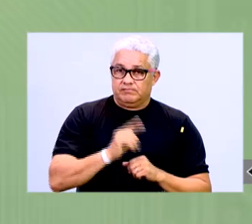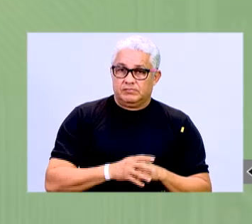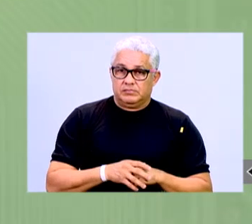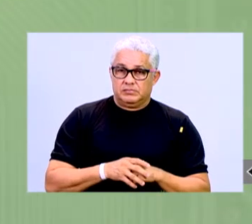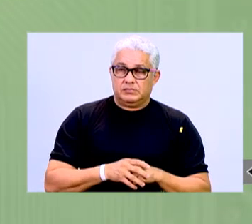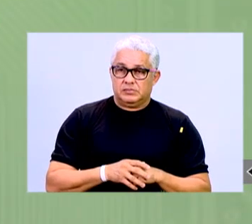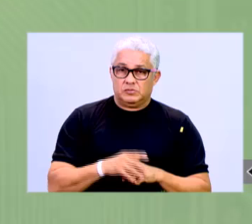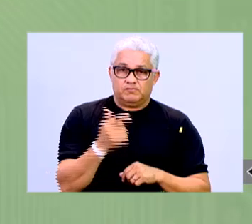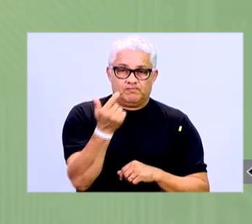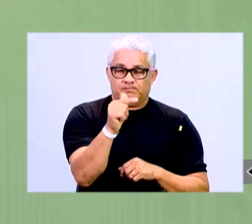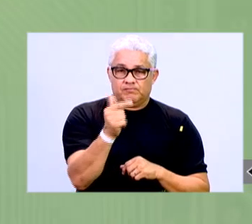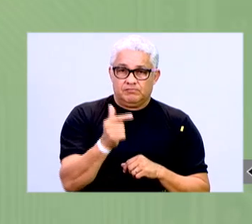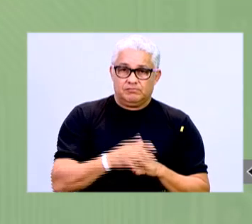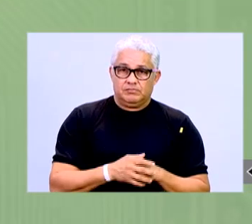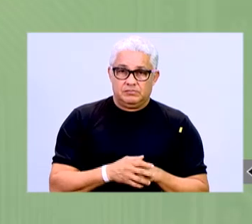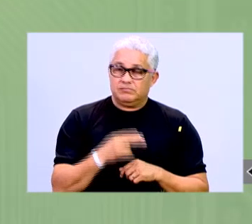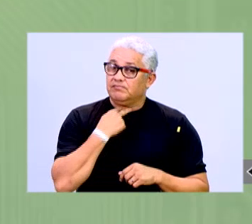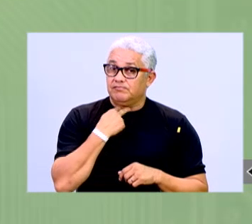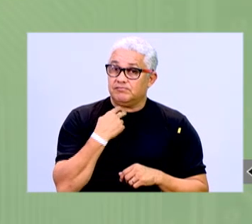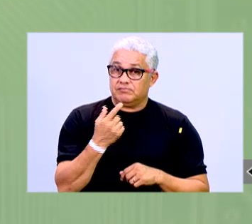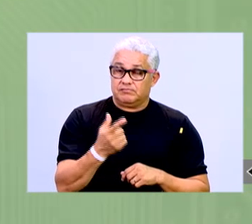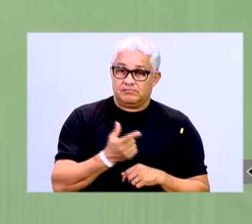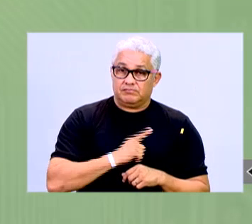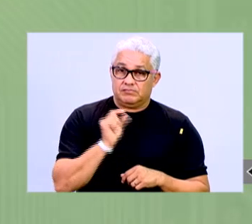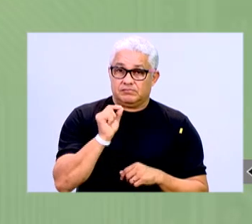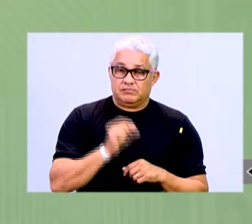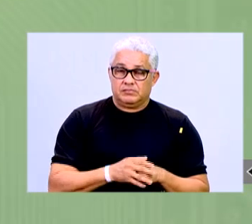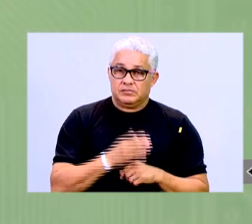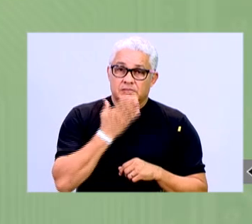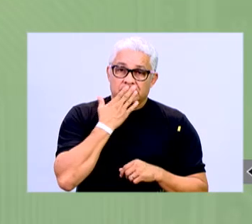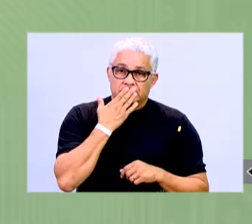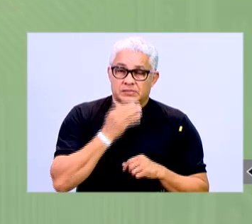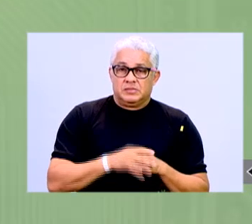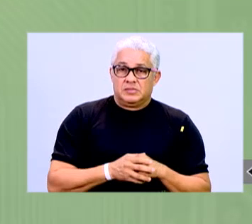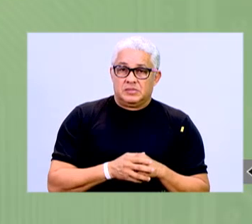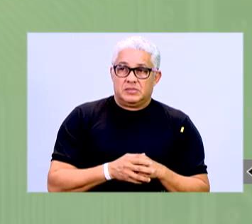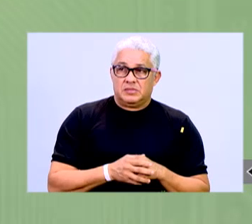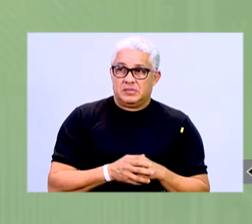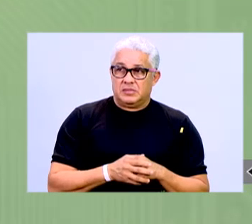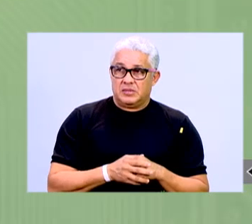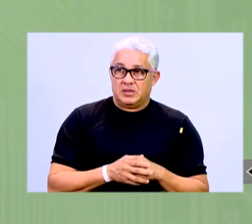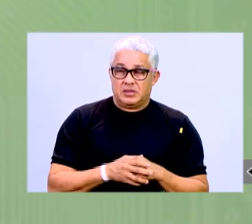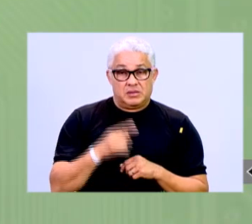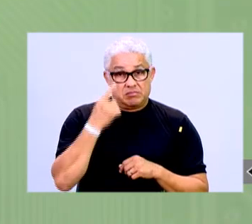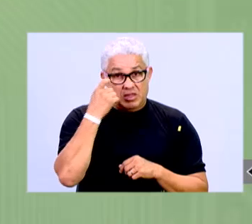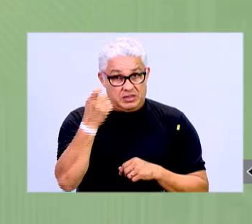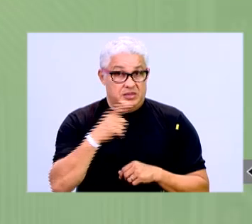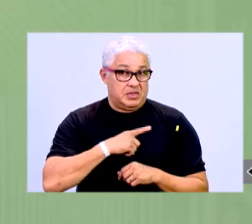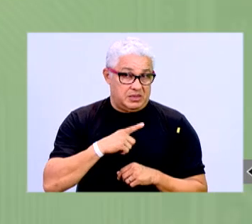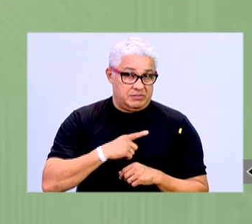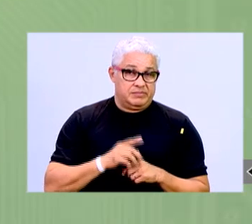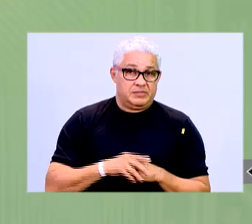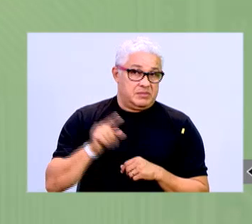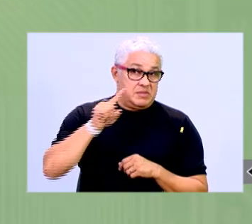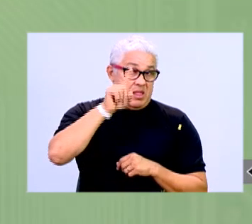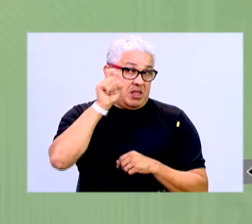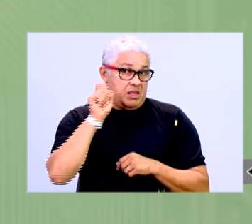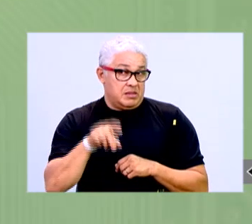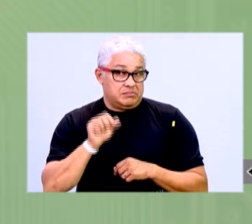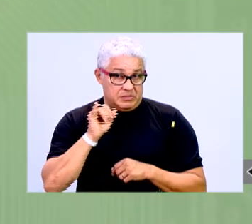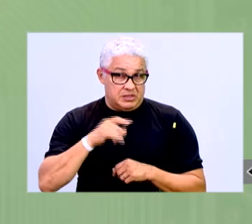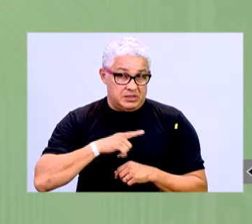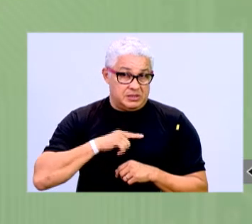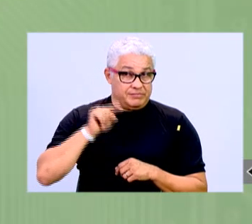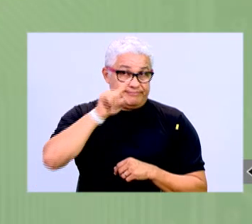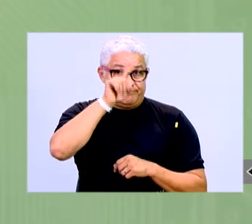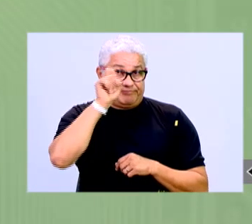especial, não devem existir requisitos do tipo: seria interessante ter. Ora, Se seria